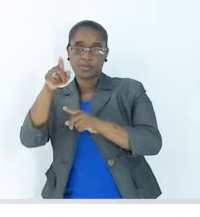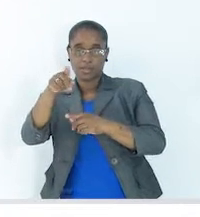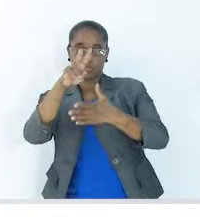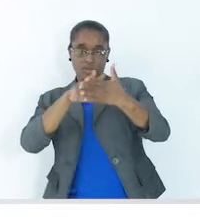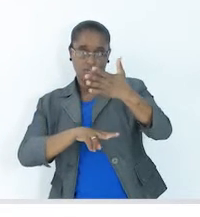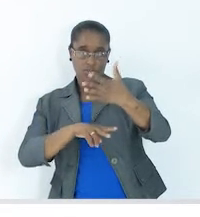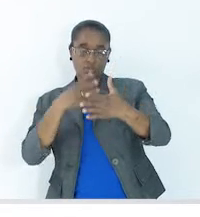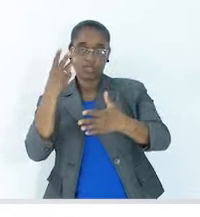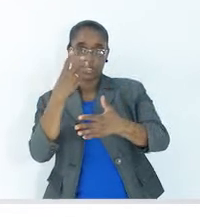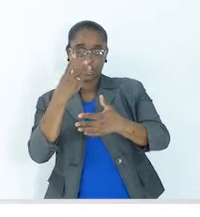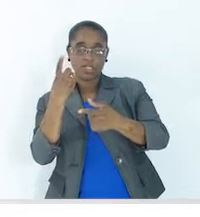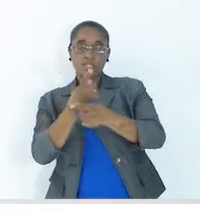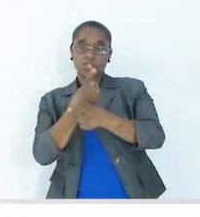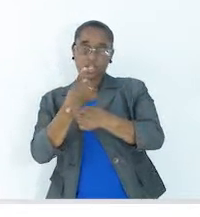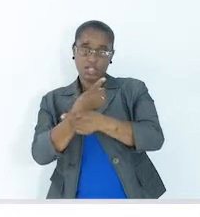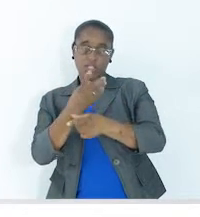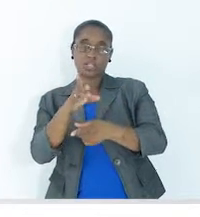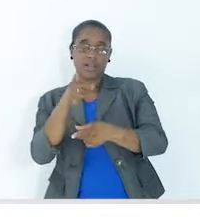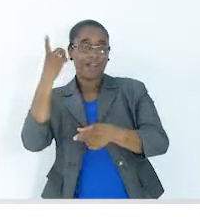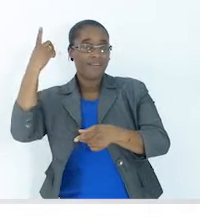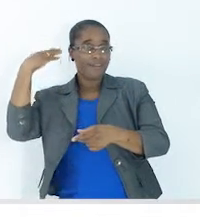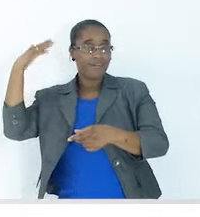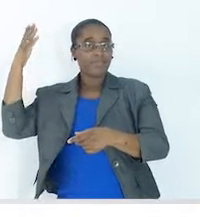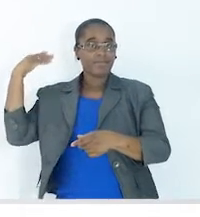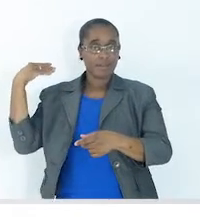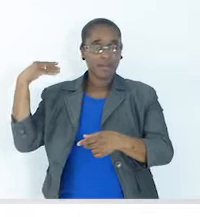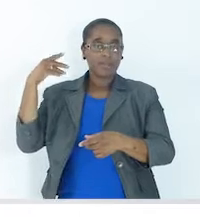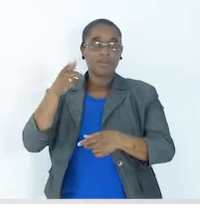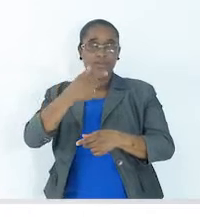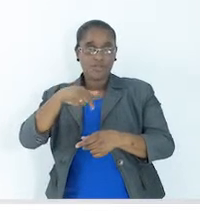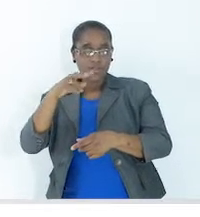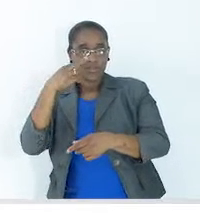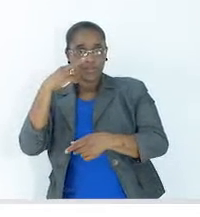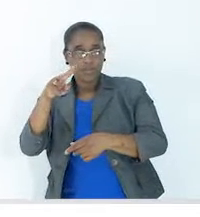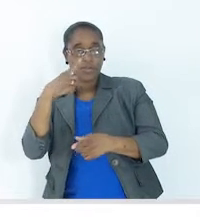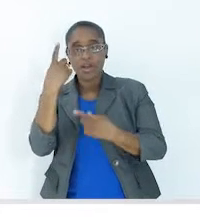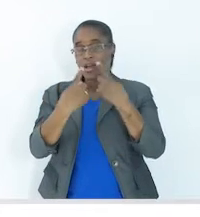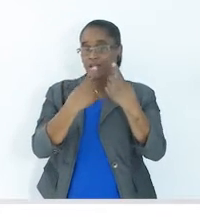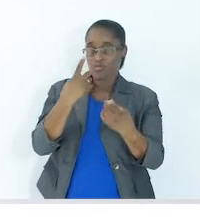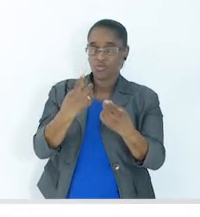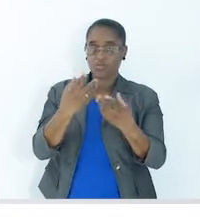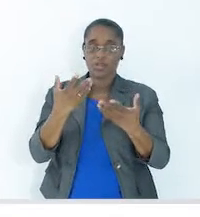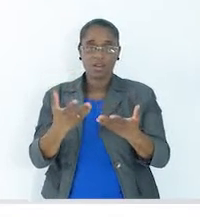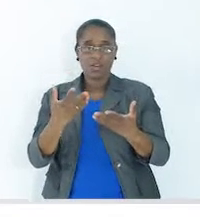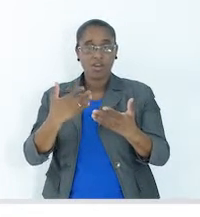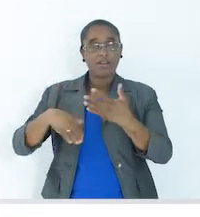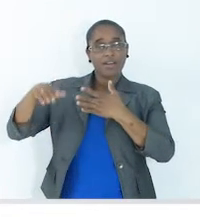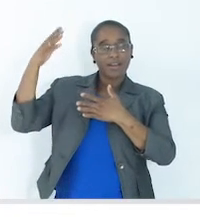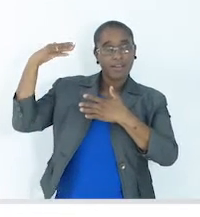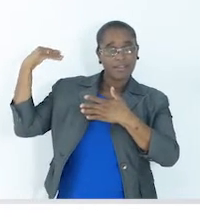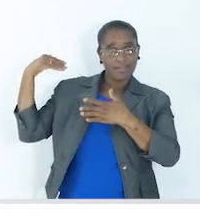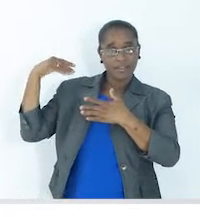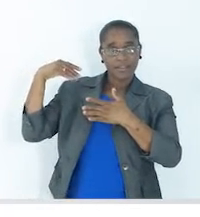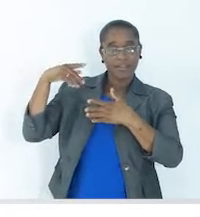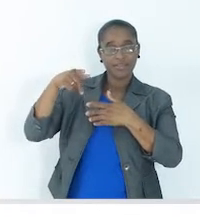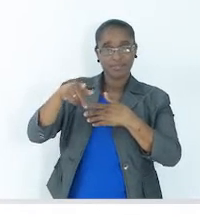texto 3 das suas características. Lá atrás a gente viu algumas. Então vá lá nessas características